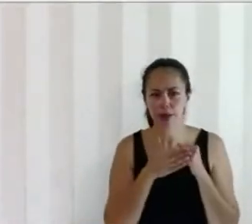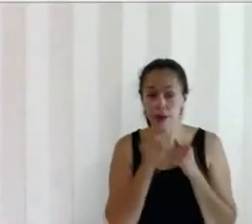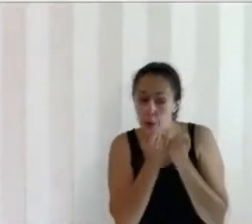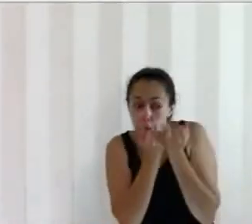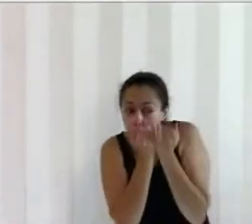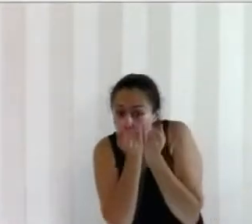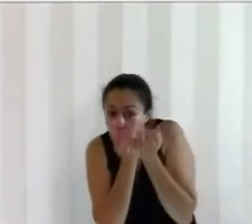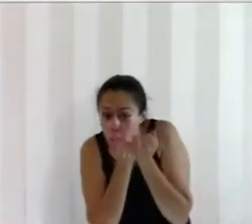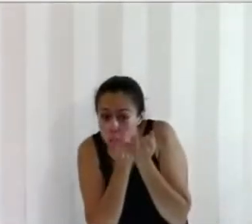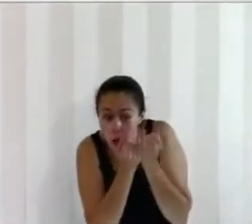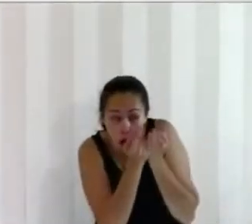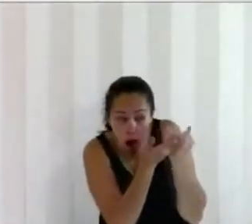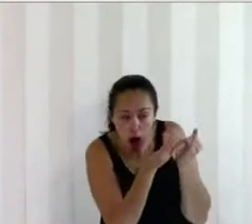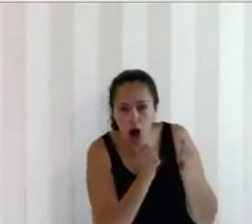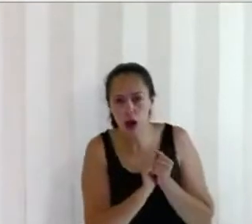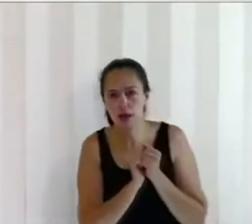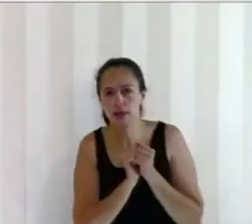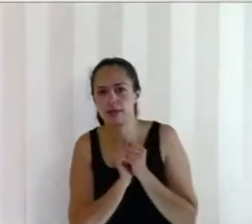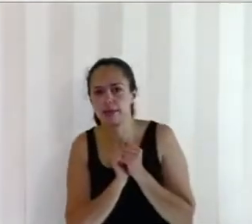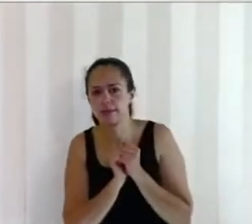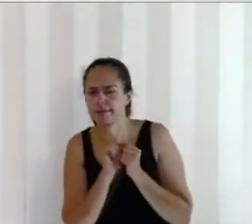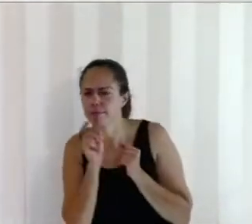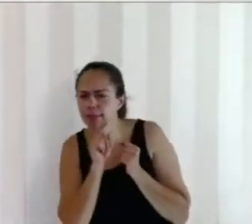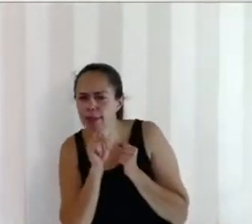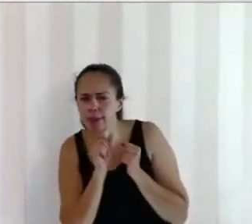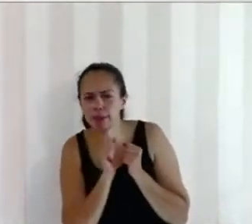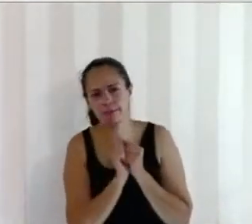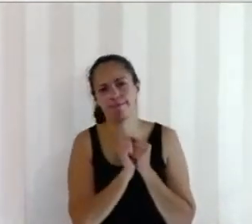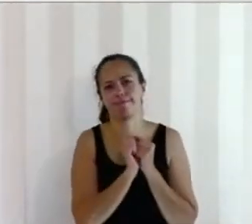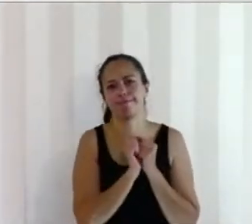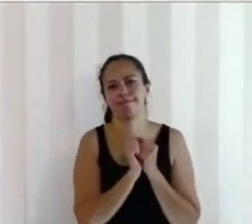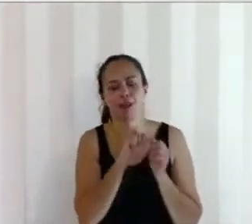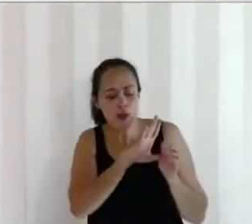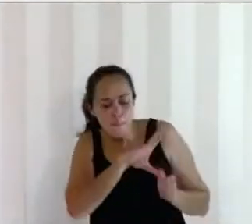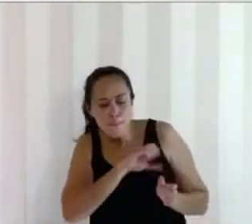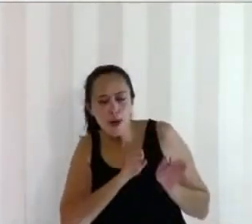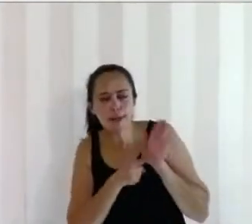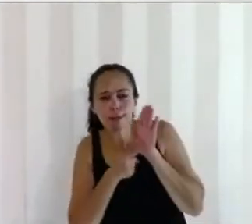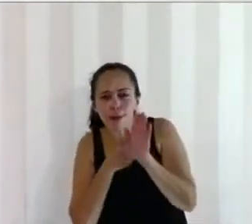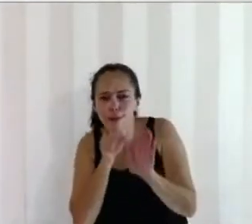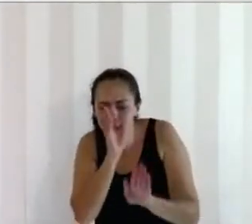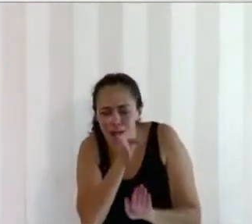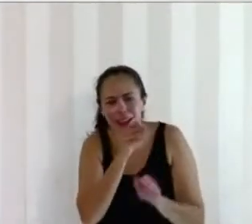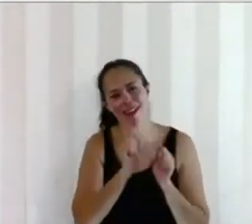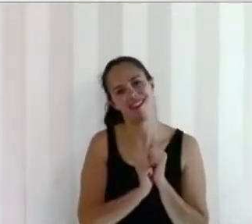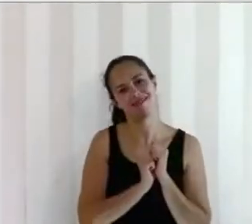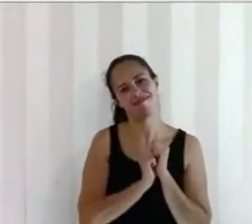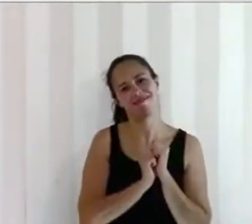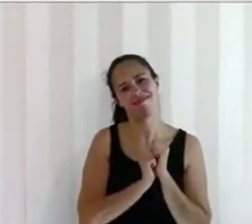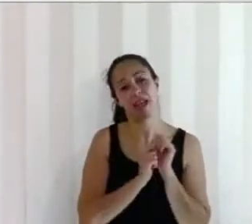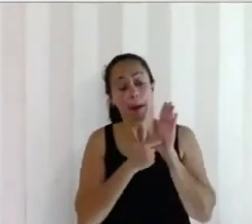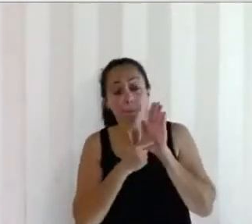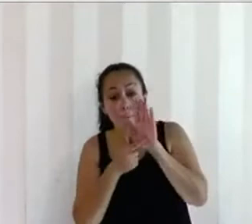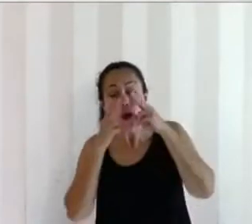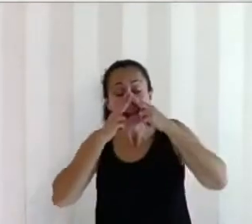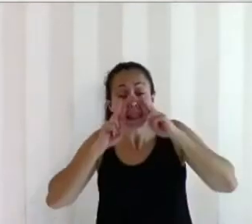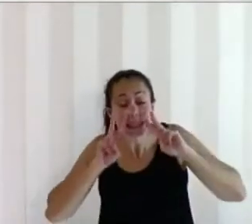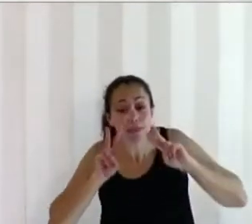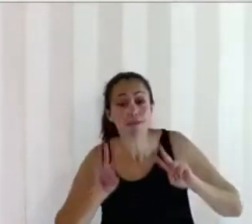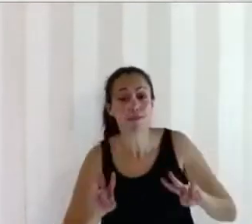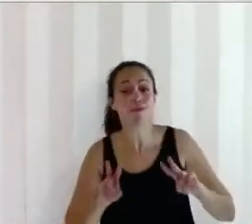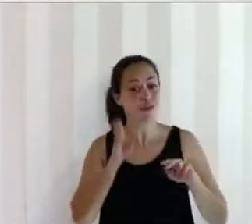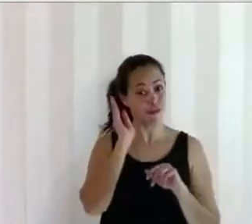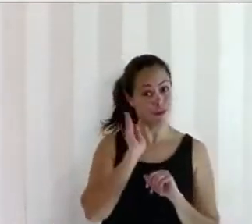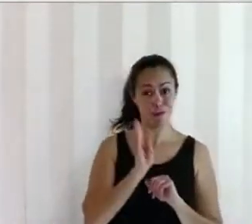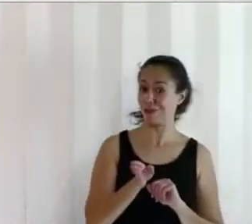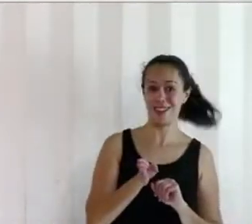10 mandamentos já mostram para você o amor. Assim você deve amar a Deus. E ao fazer isso, Deus